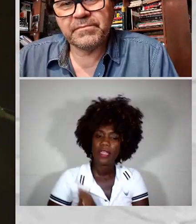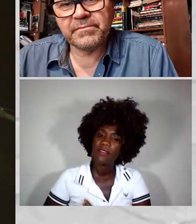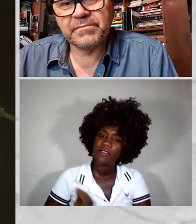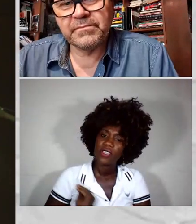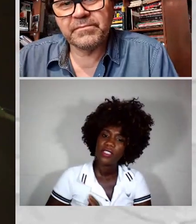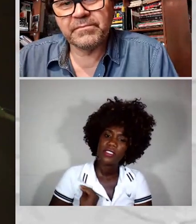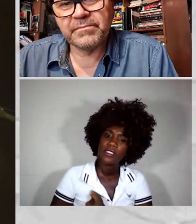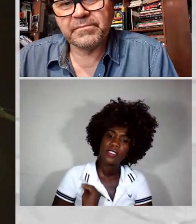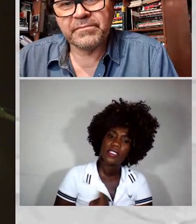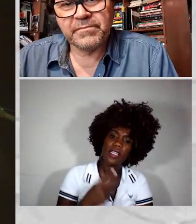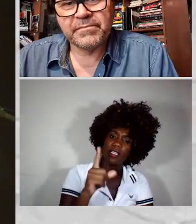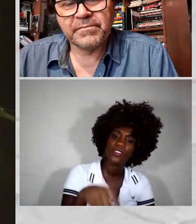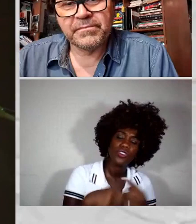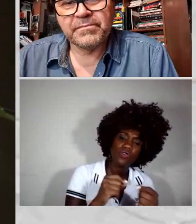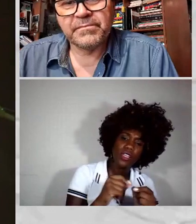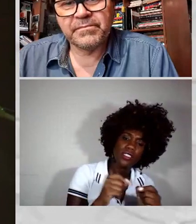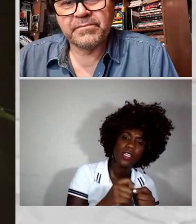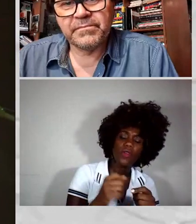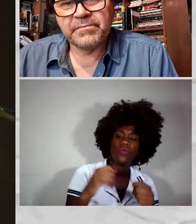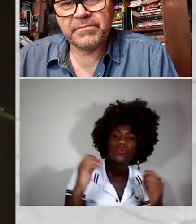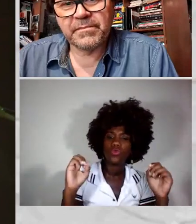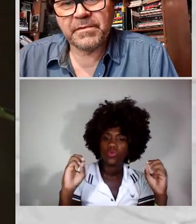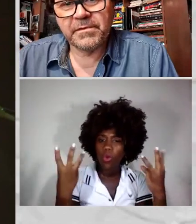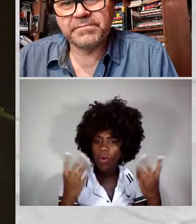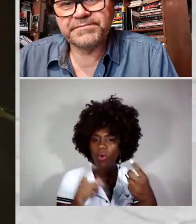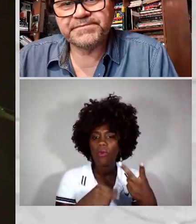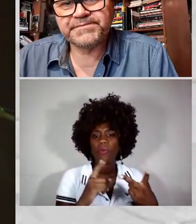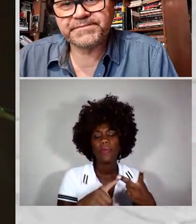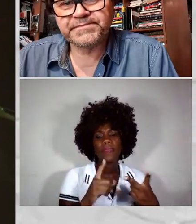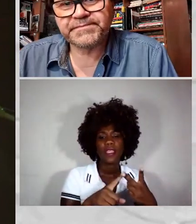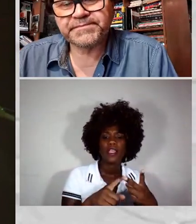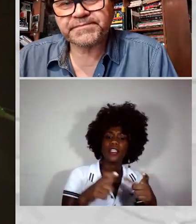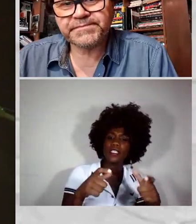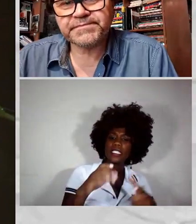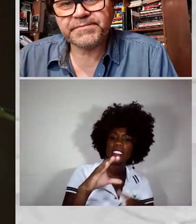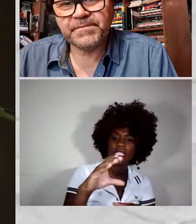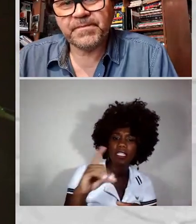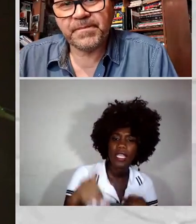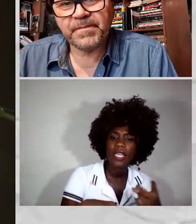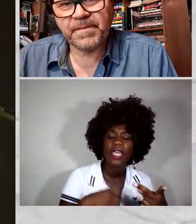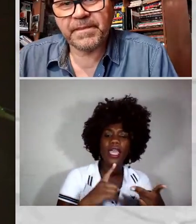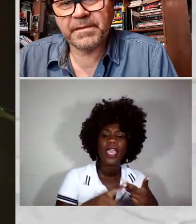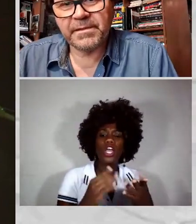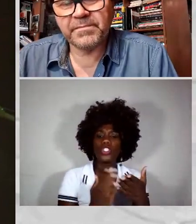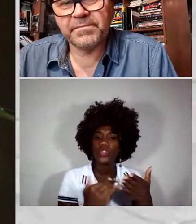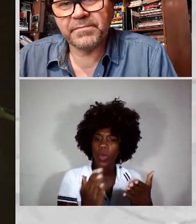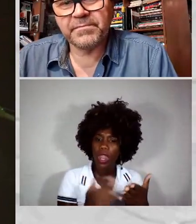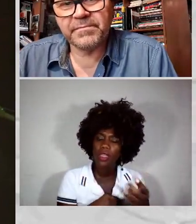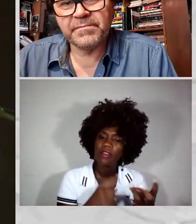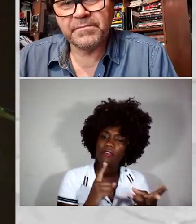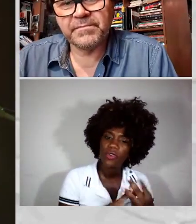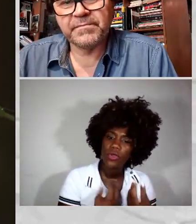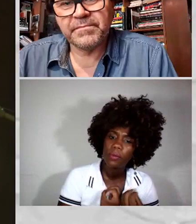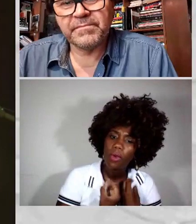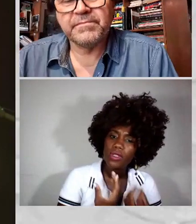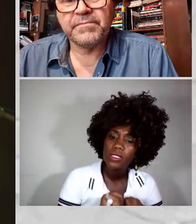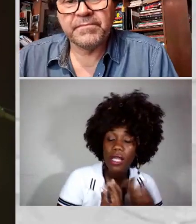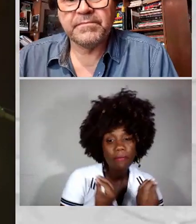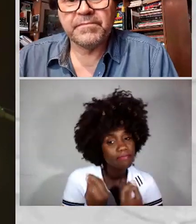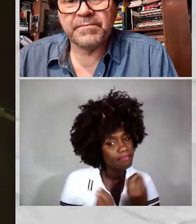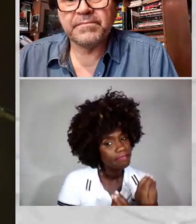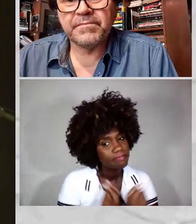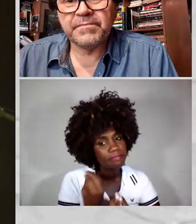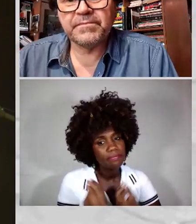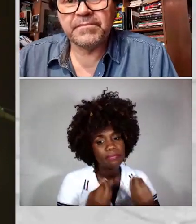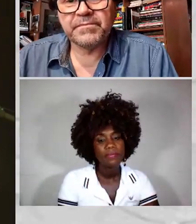lançar um disco, vive de um show, de um sarau, de um livro, de uma oficina. Quais são as alternativas nesse